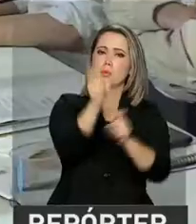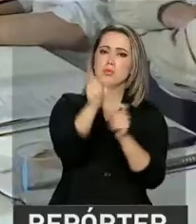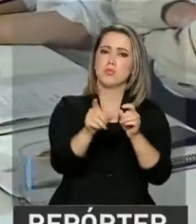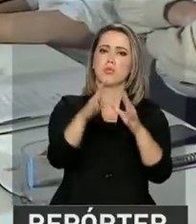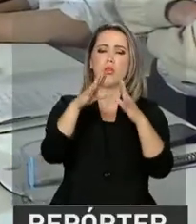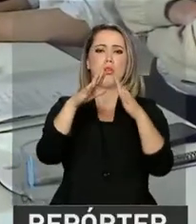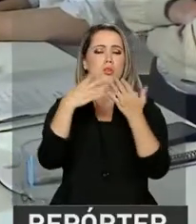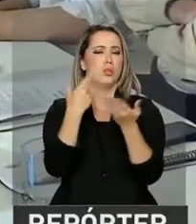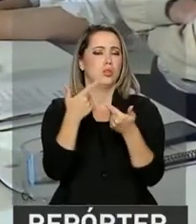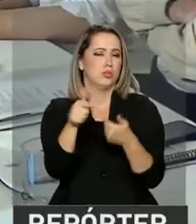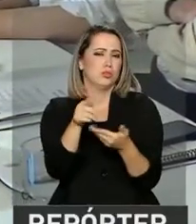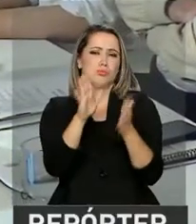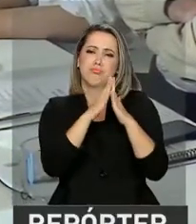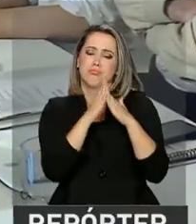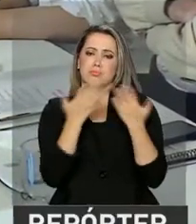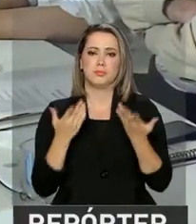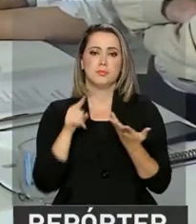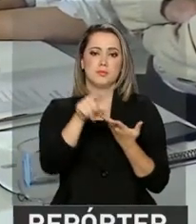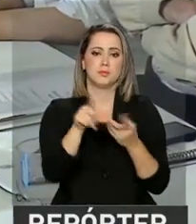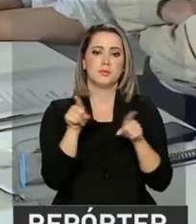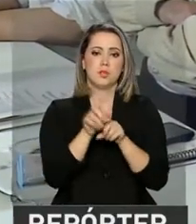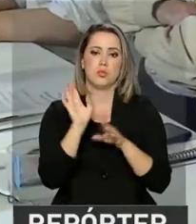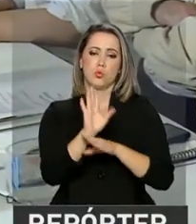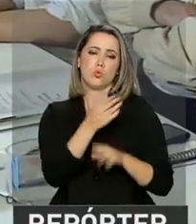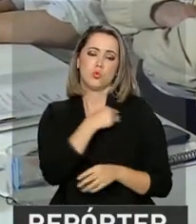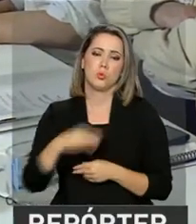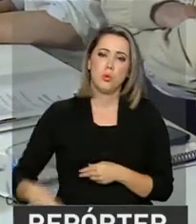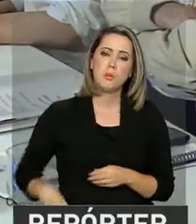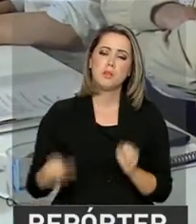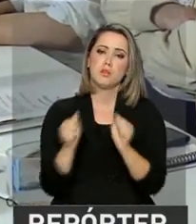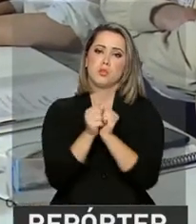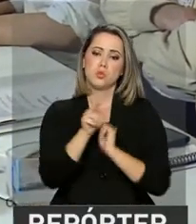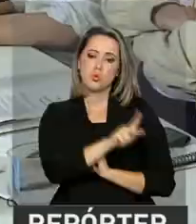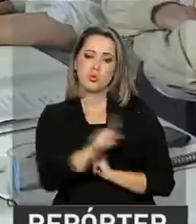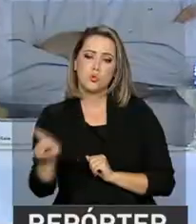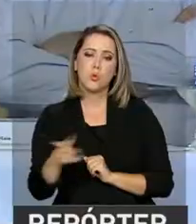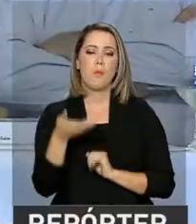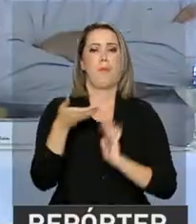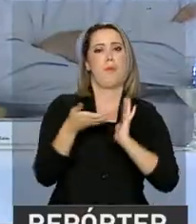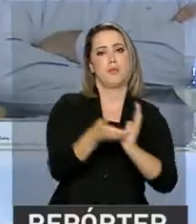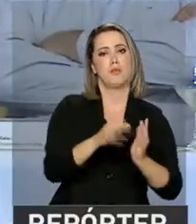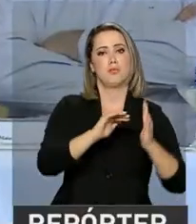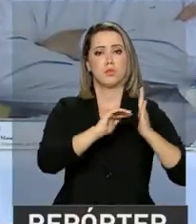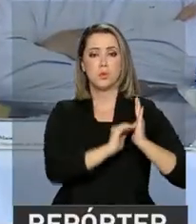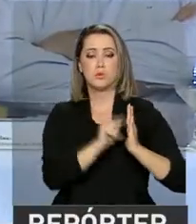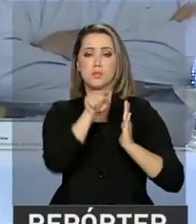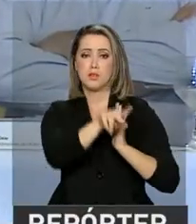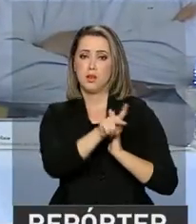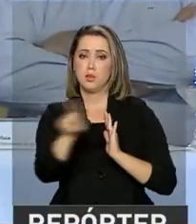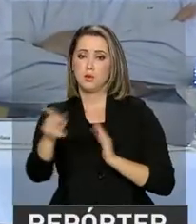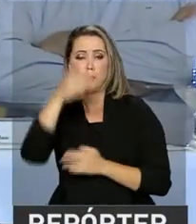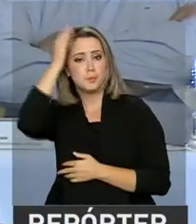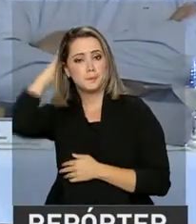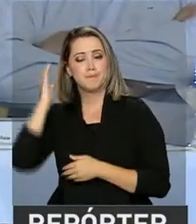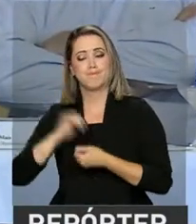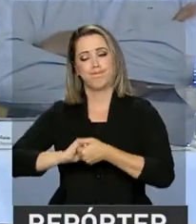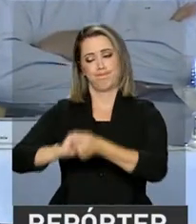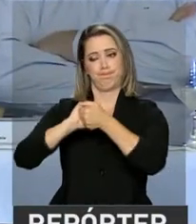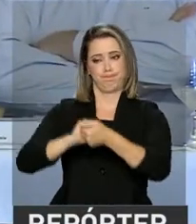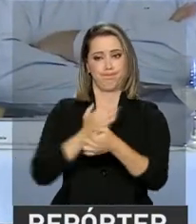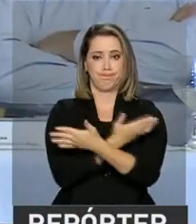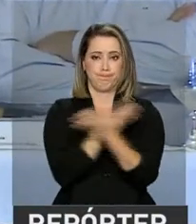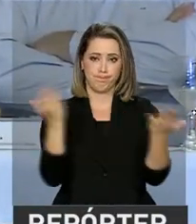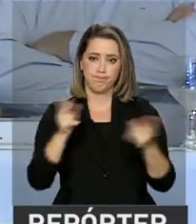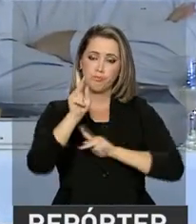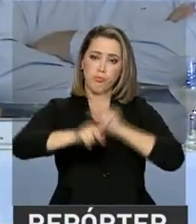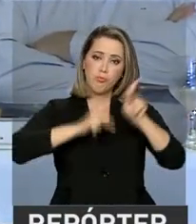acompanhado por ministros e pelos presidentes da câmara e do senado o presidente michel temer prestou solidariedade aos moradores